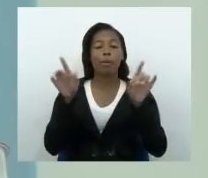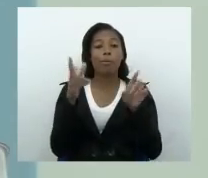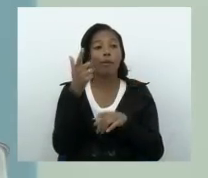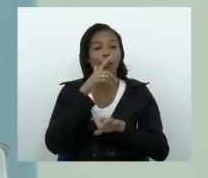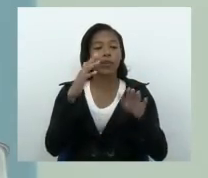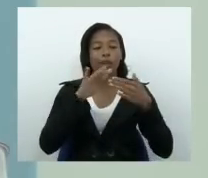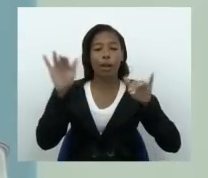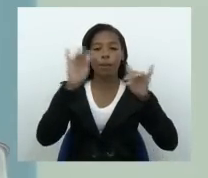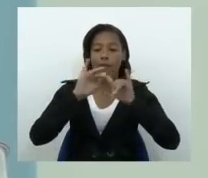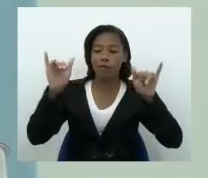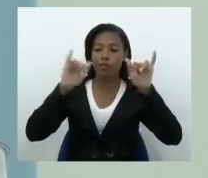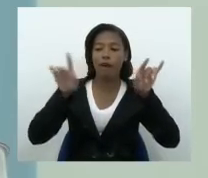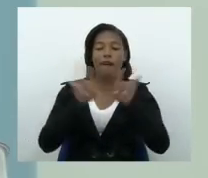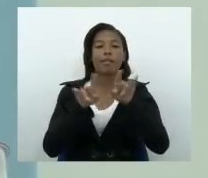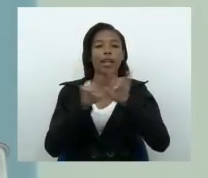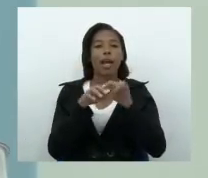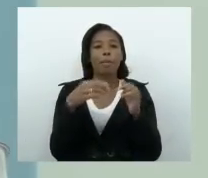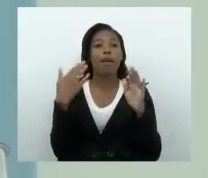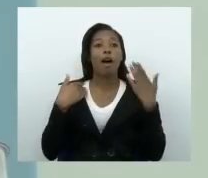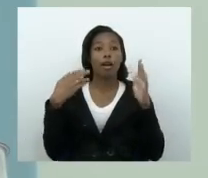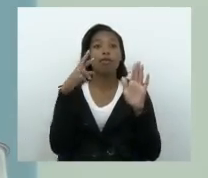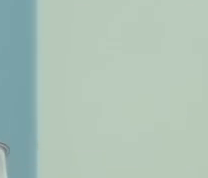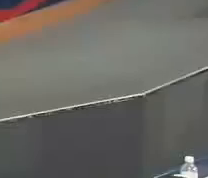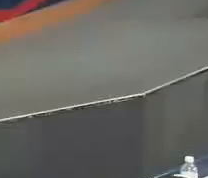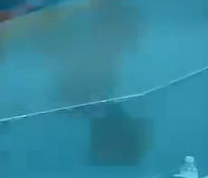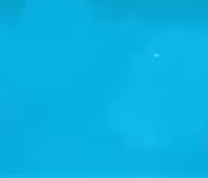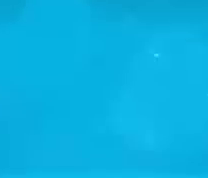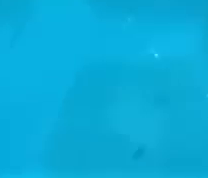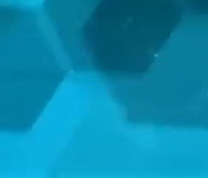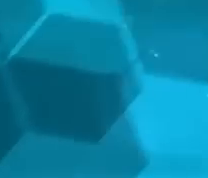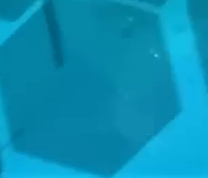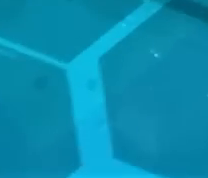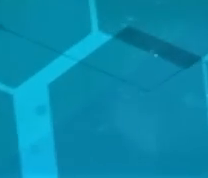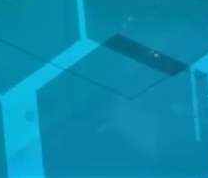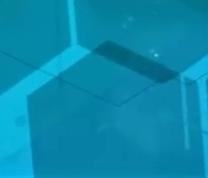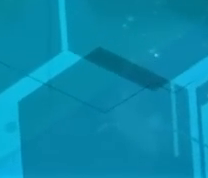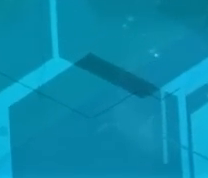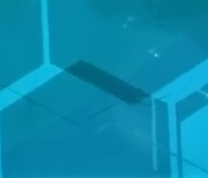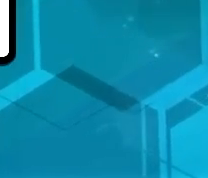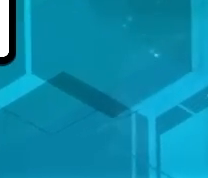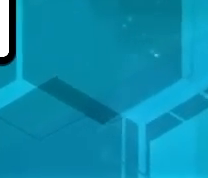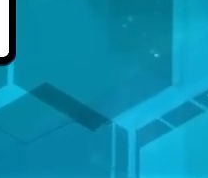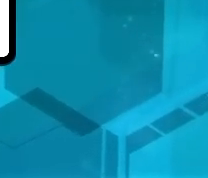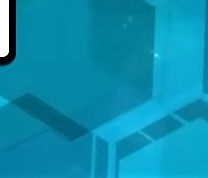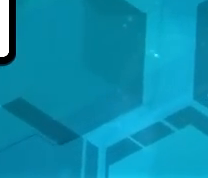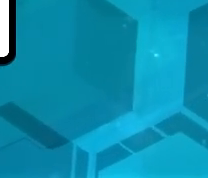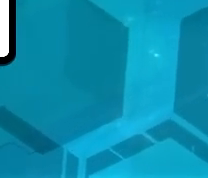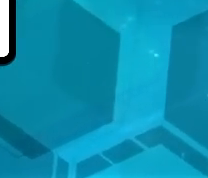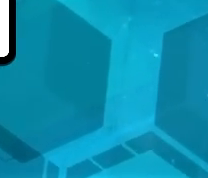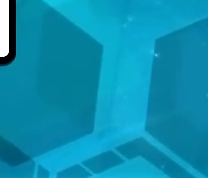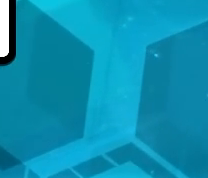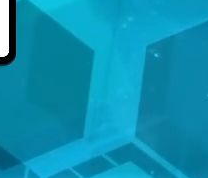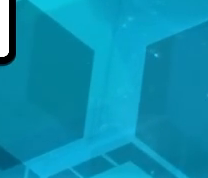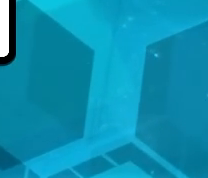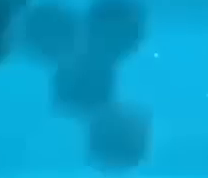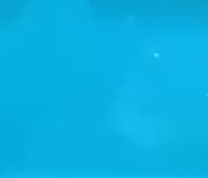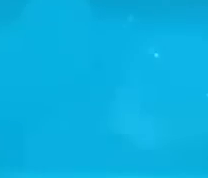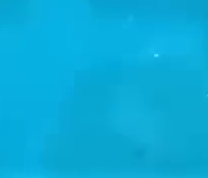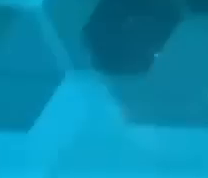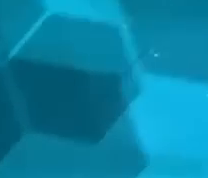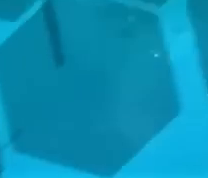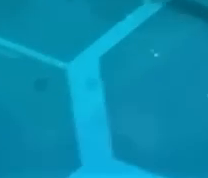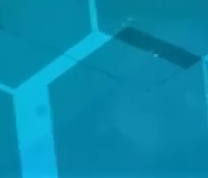informação. Vamos então conhecer as regras deste bloco. Neste bloco, jornalistas farão perguntas para os candidatos.